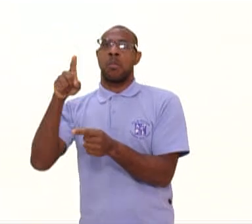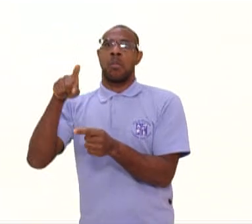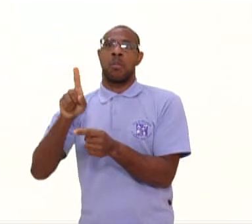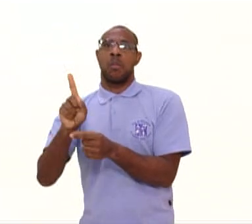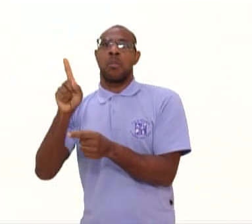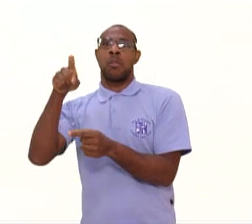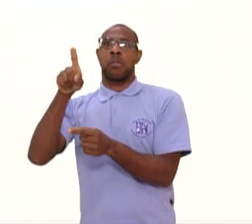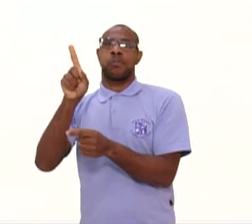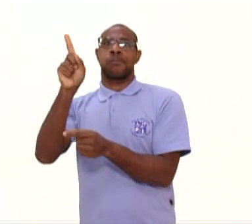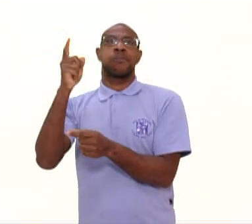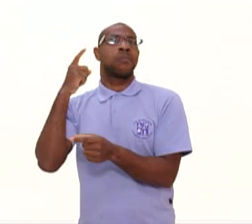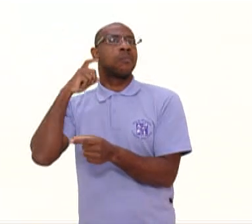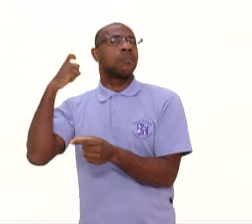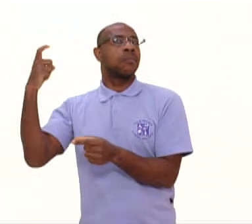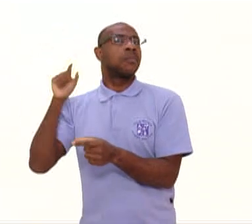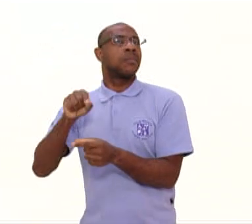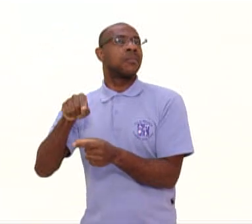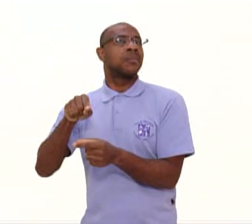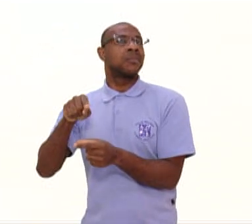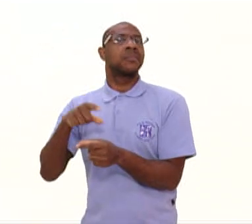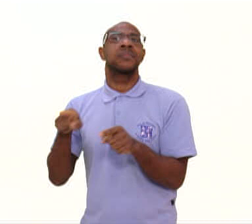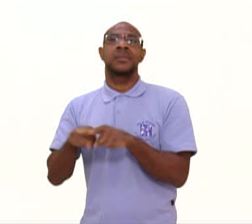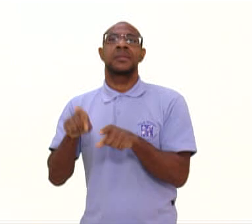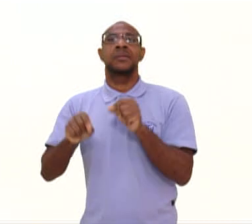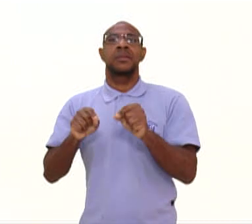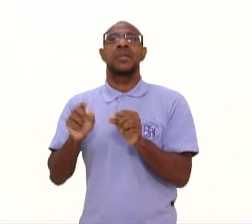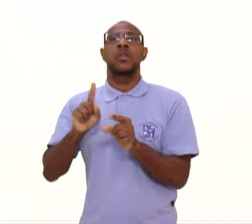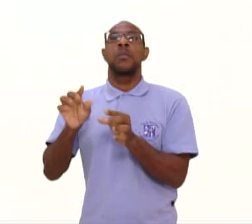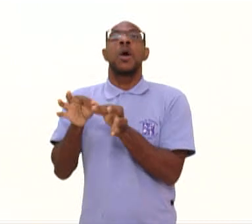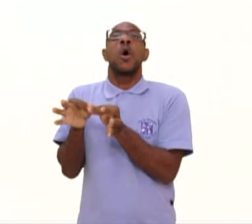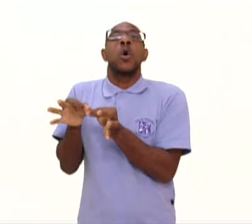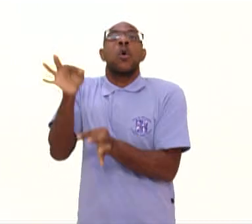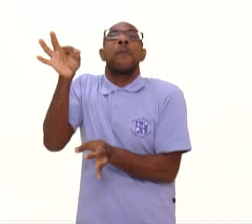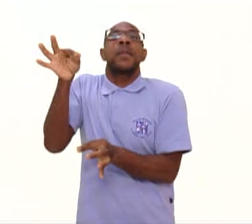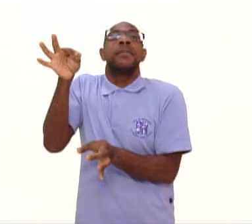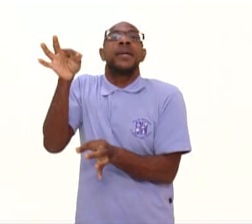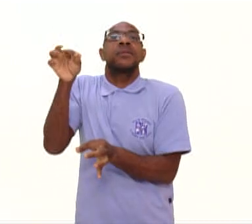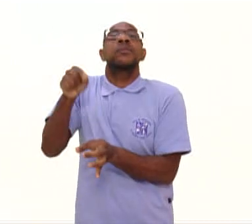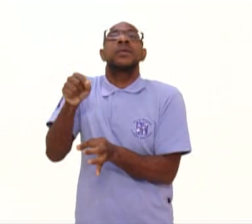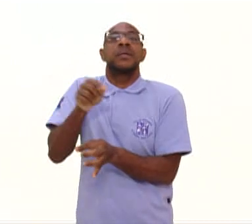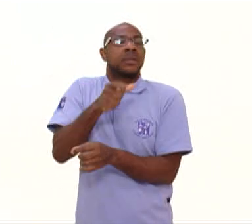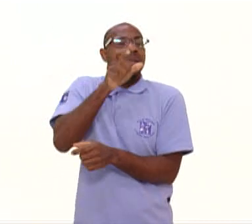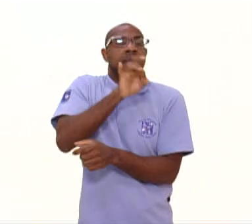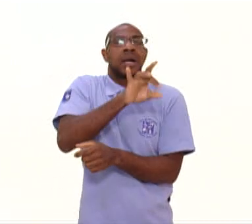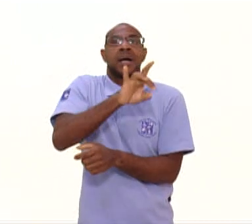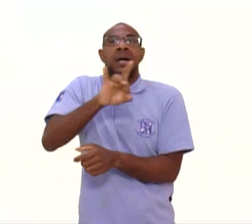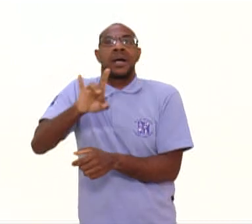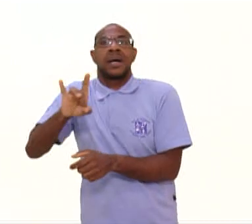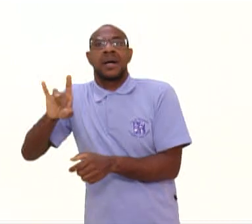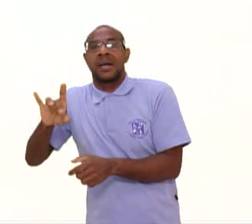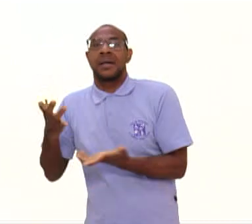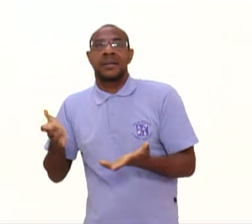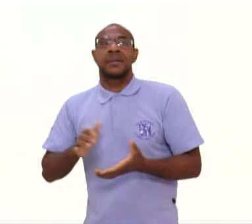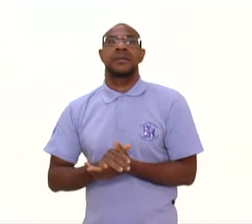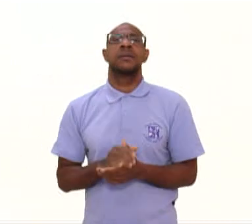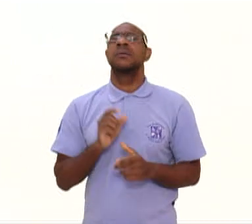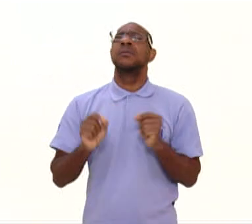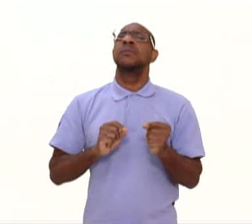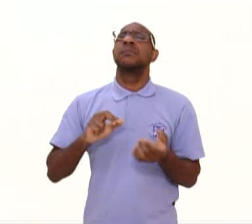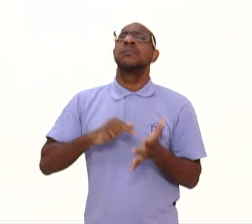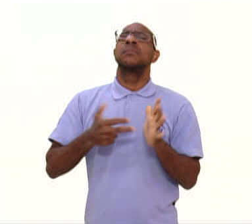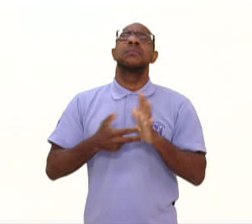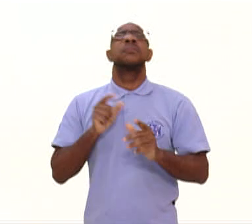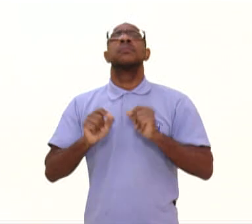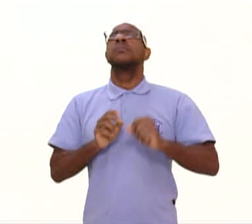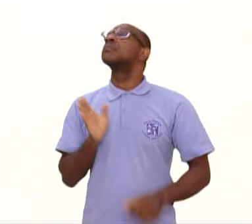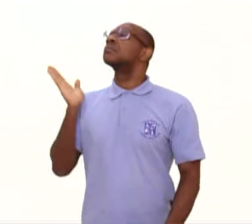assim, então, o comprimento de onda que é ali definido entre as ondas adjacentes. Poxa, mas o que seria isso para a gente